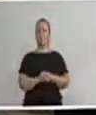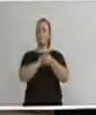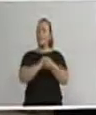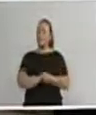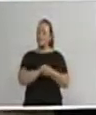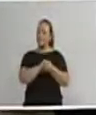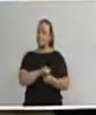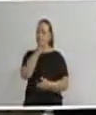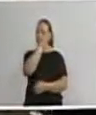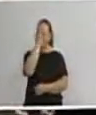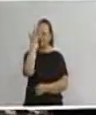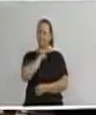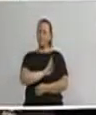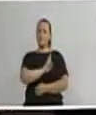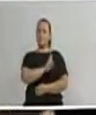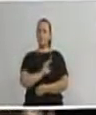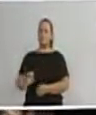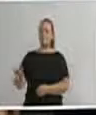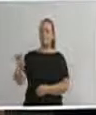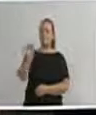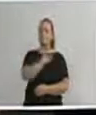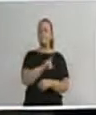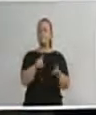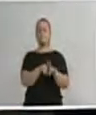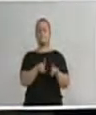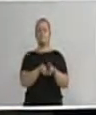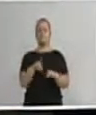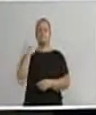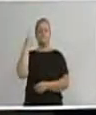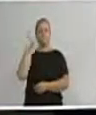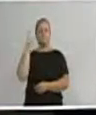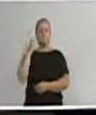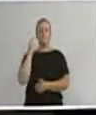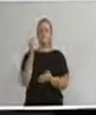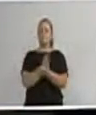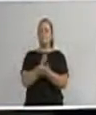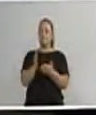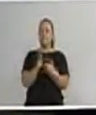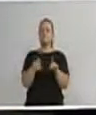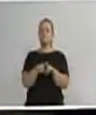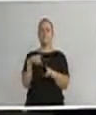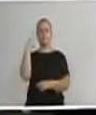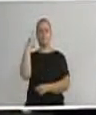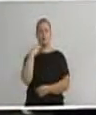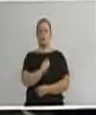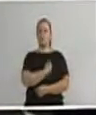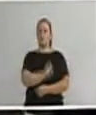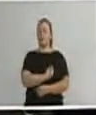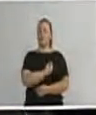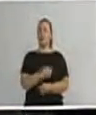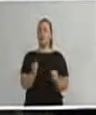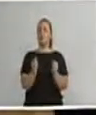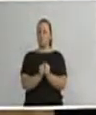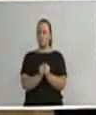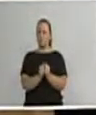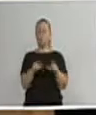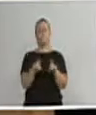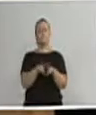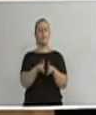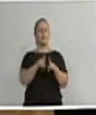estiveram representados, também vários vereadores desta casa que lá conosco estiveram, mas também a rainha e suas